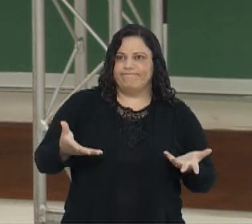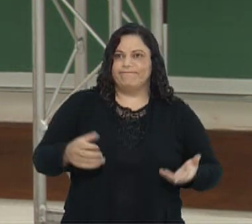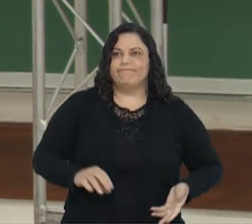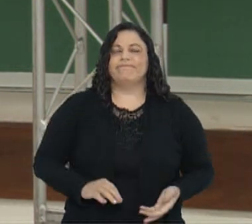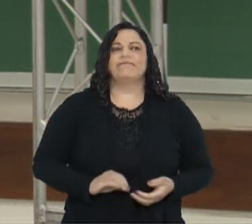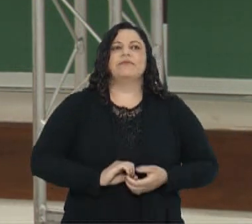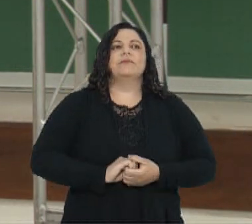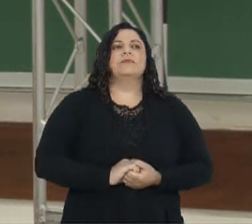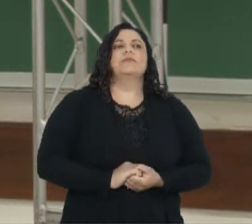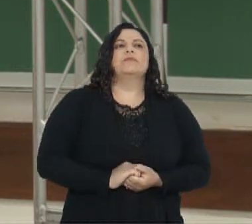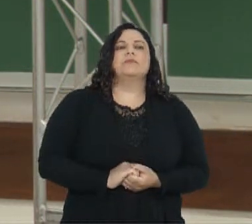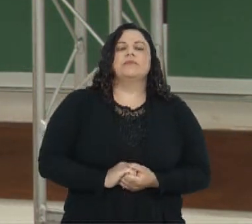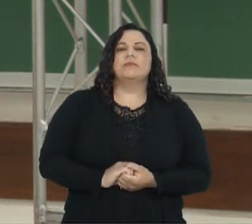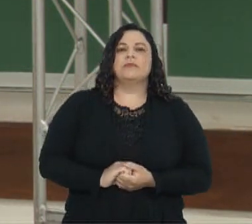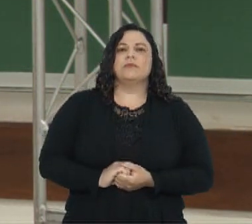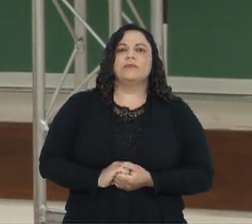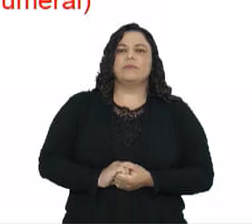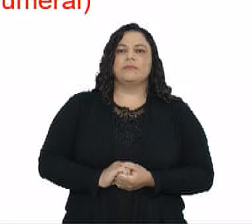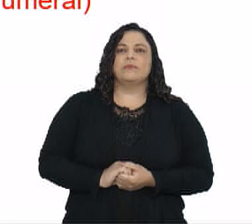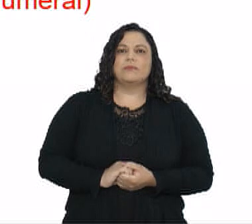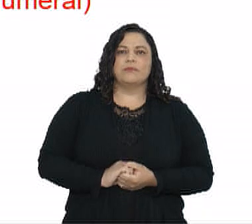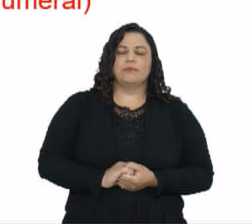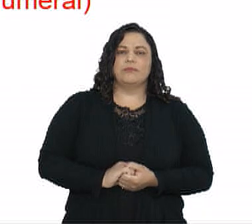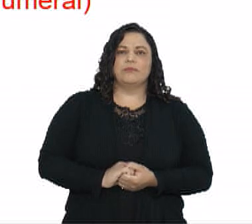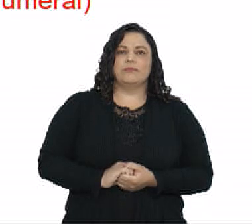Seguindo lá.